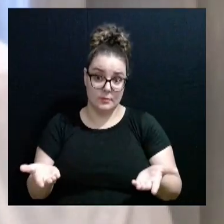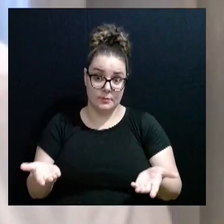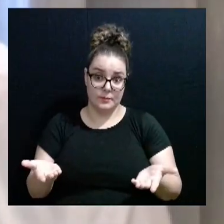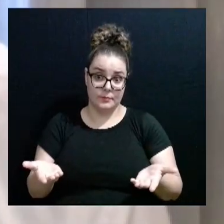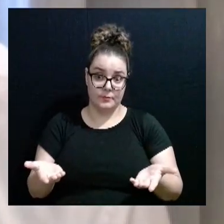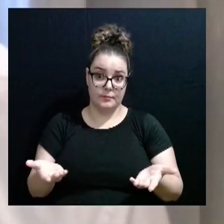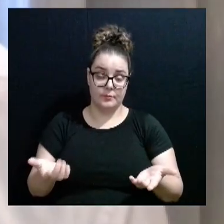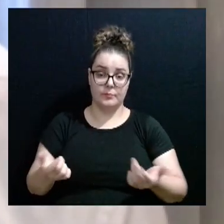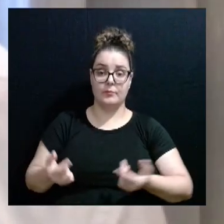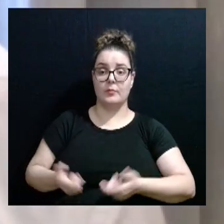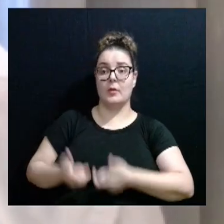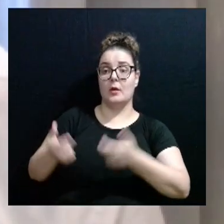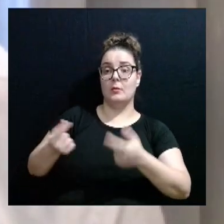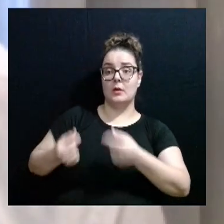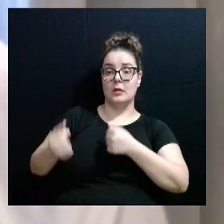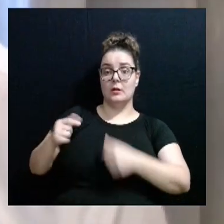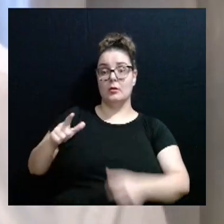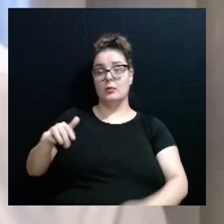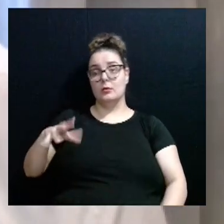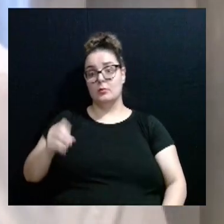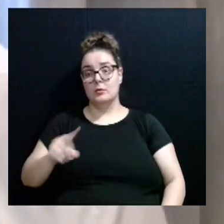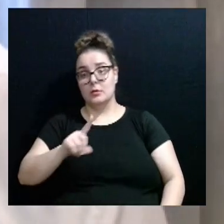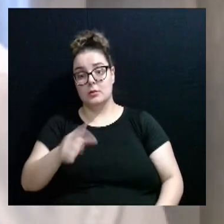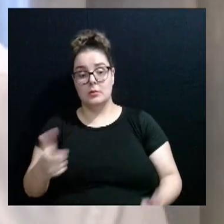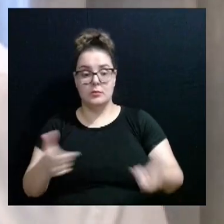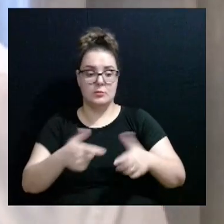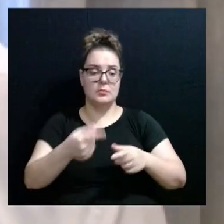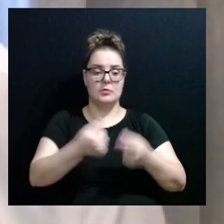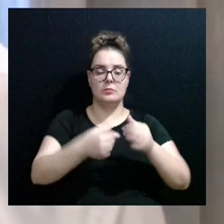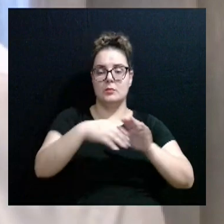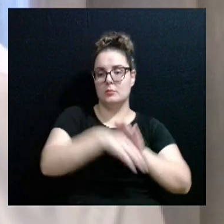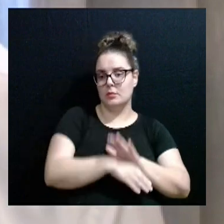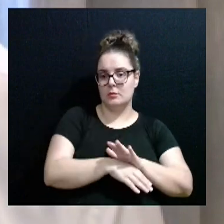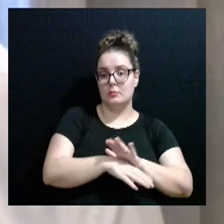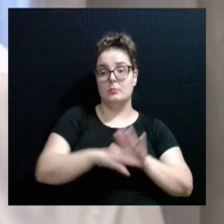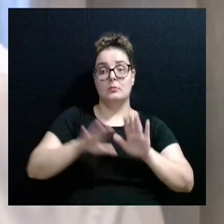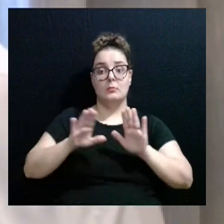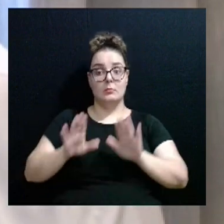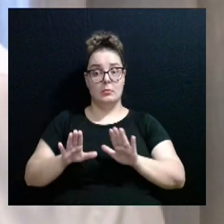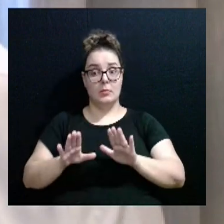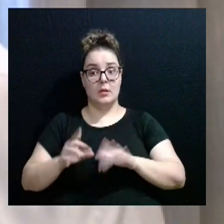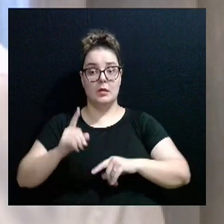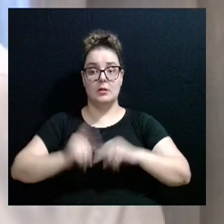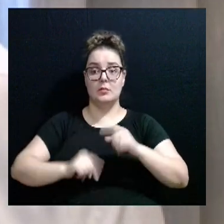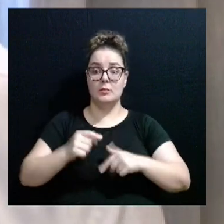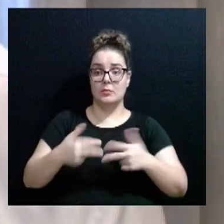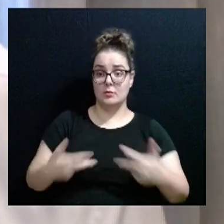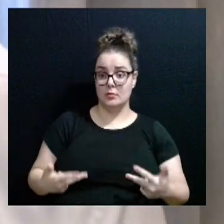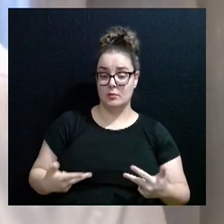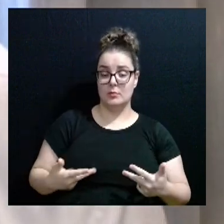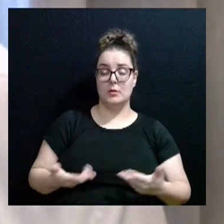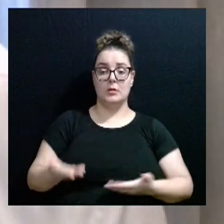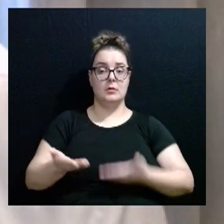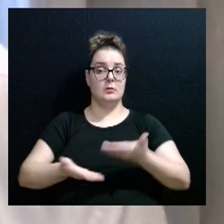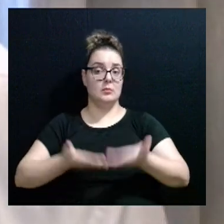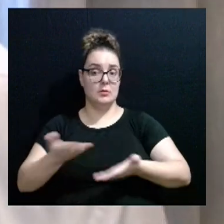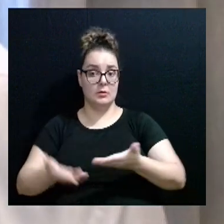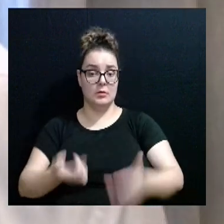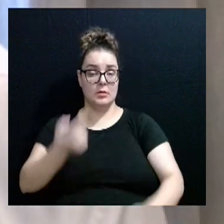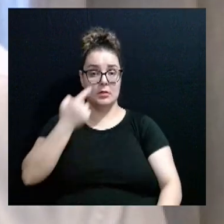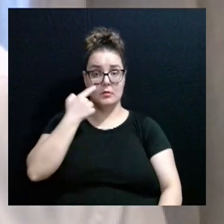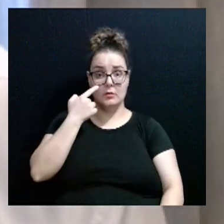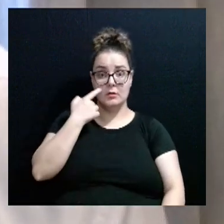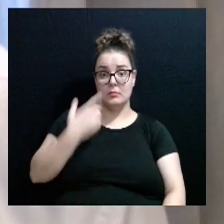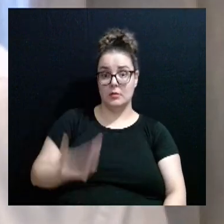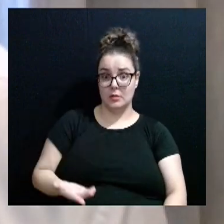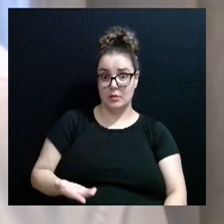o preço, vamos dizer assim, né? Mas nos produtos que a gente está tratando e que está observando, né, são produtos que